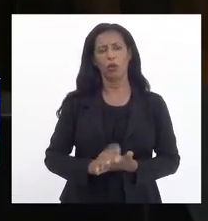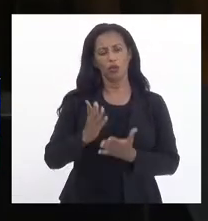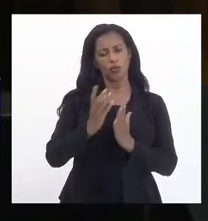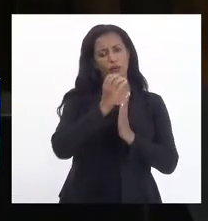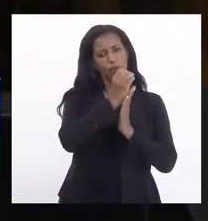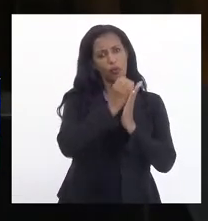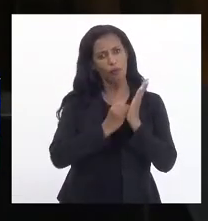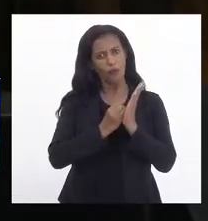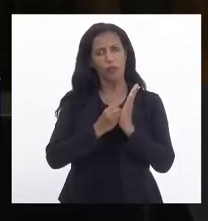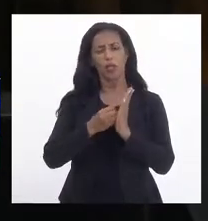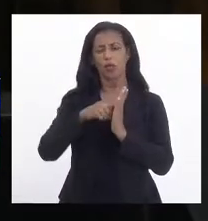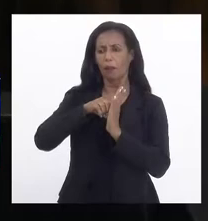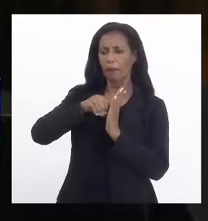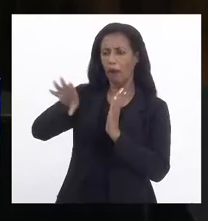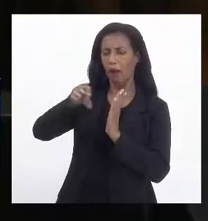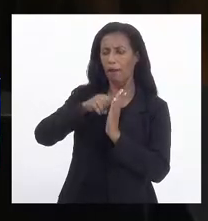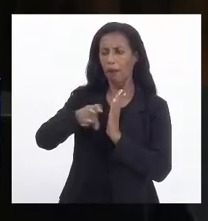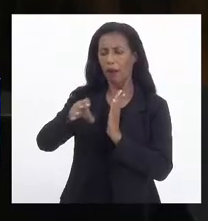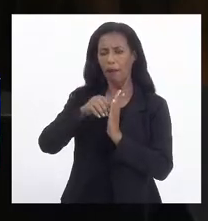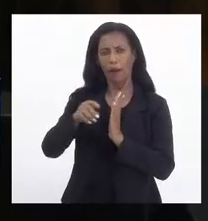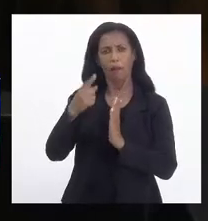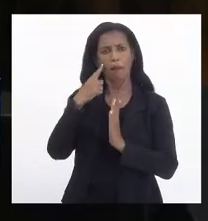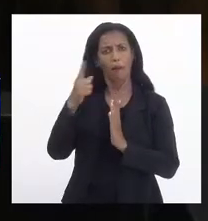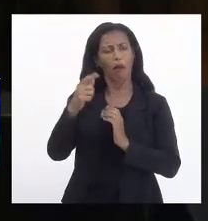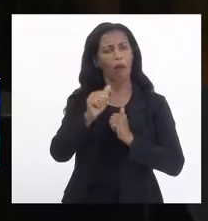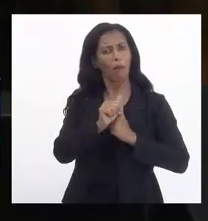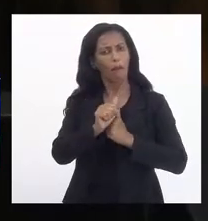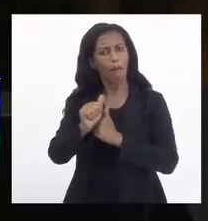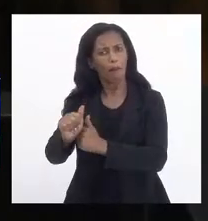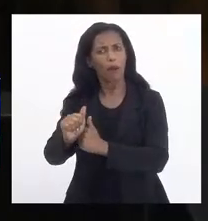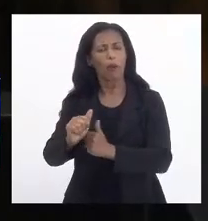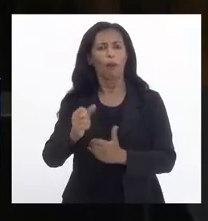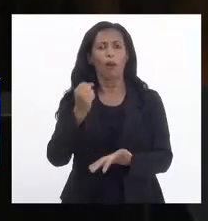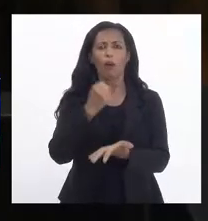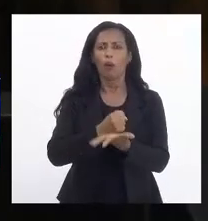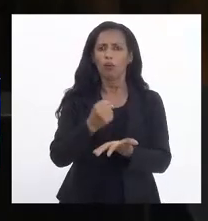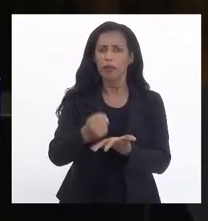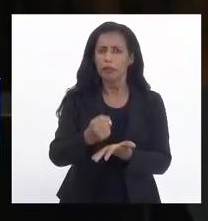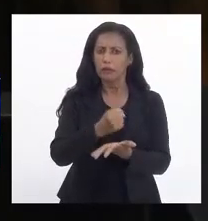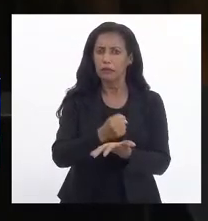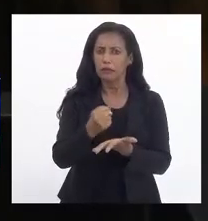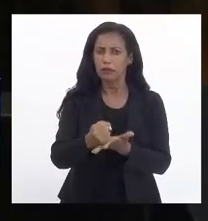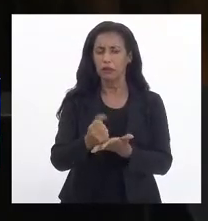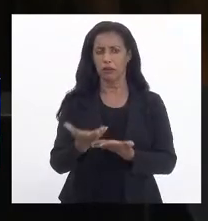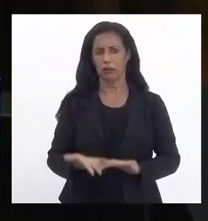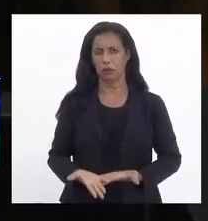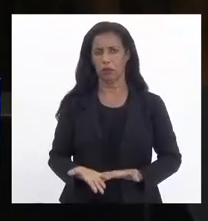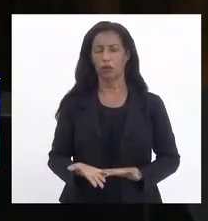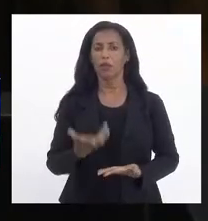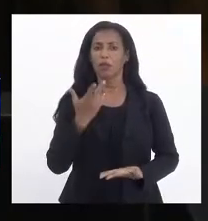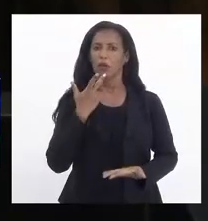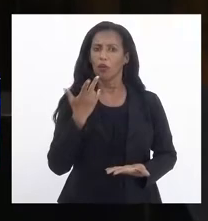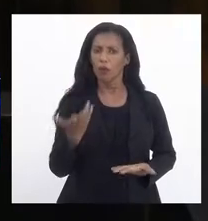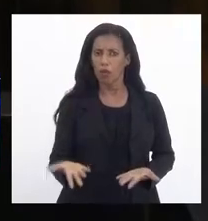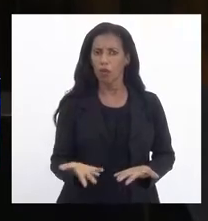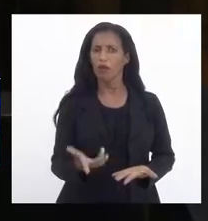para acompanhar toda essa tramitação da contratação. Então, eu quero dizer para o senhor